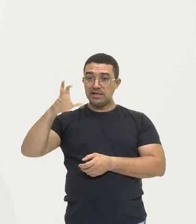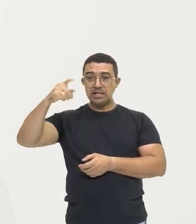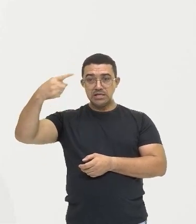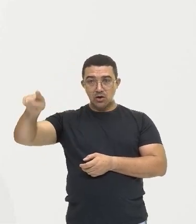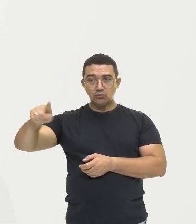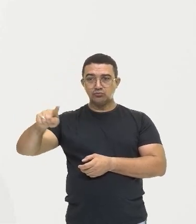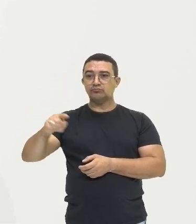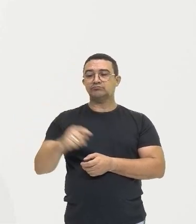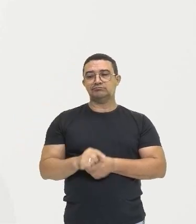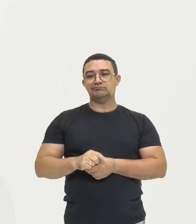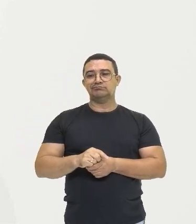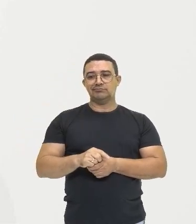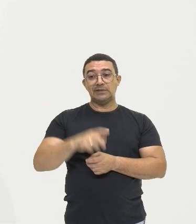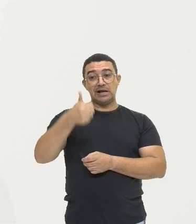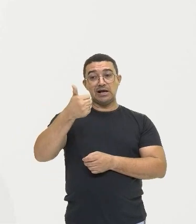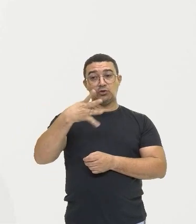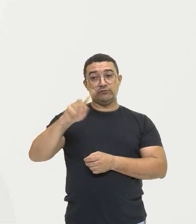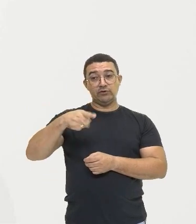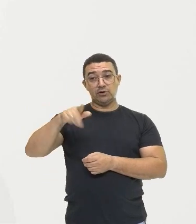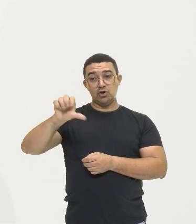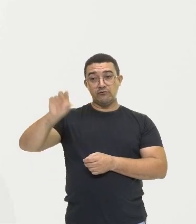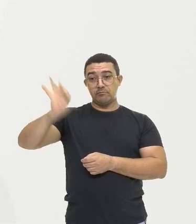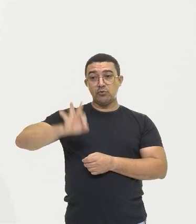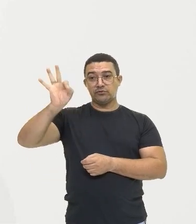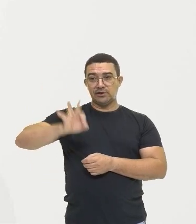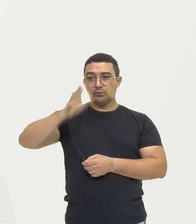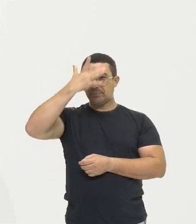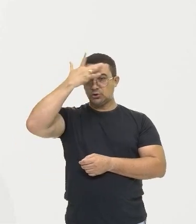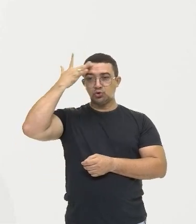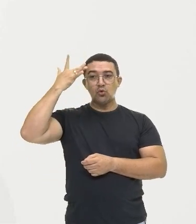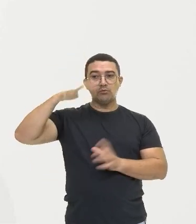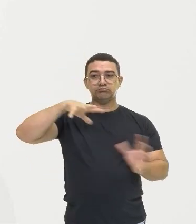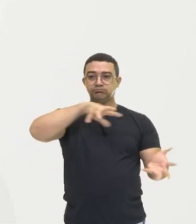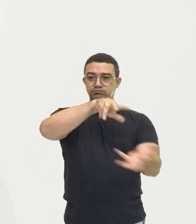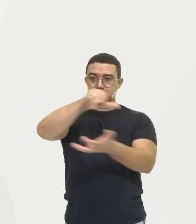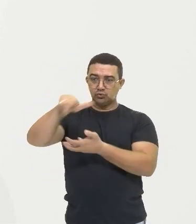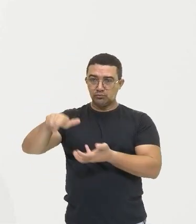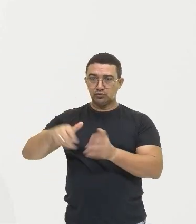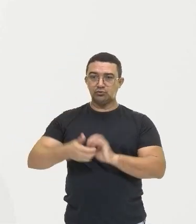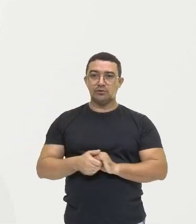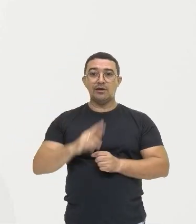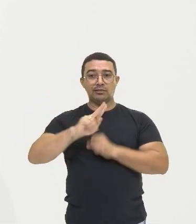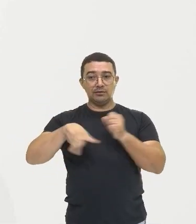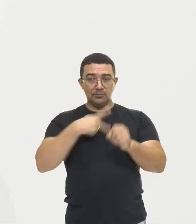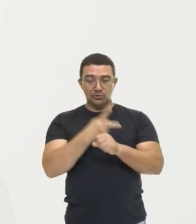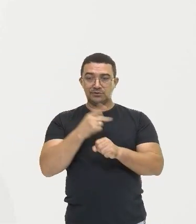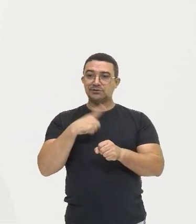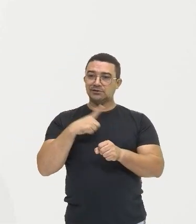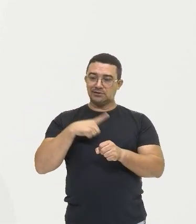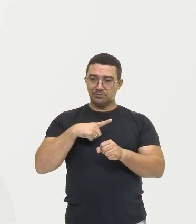representa 14,9% da população do planeta. Logo em seguida, a